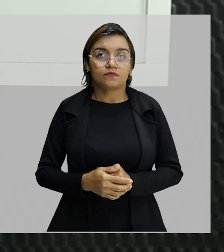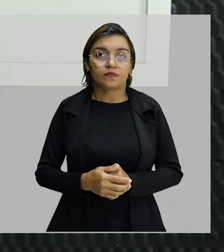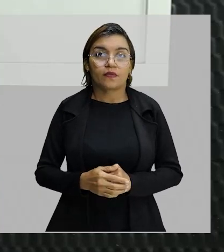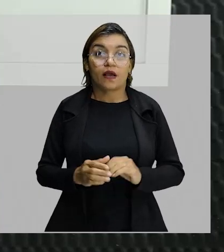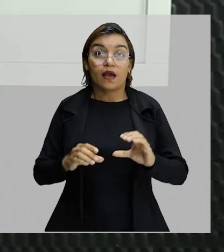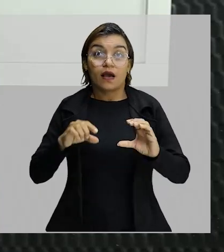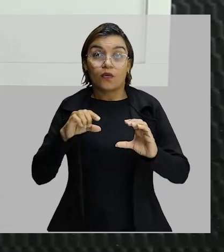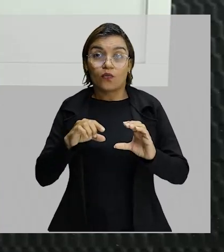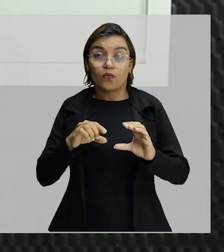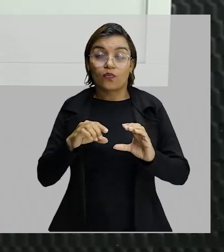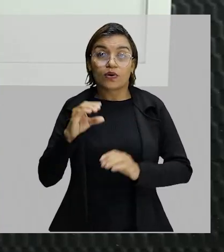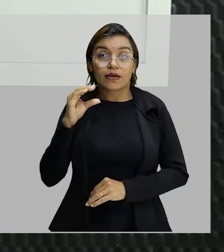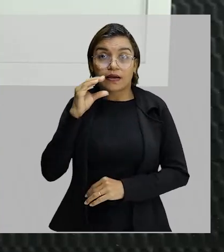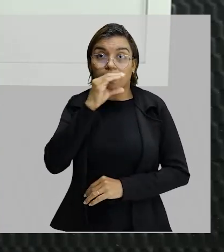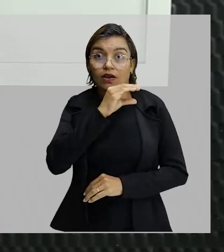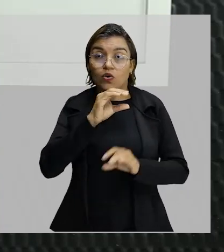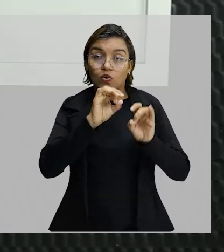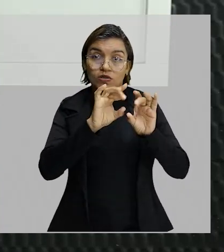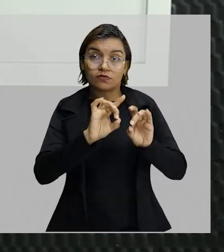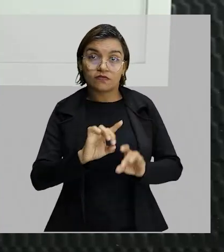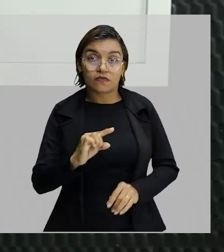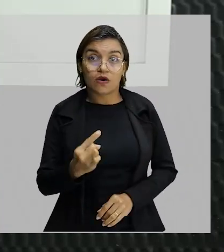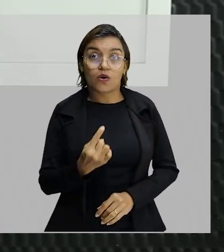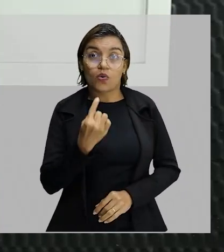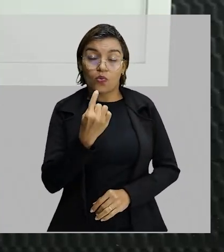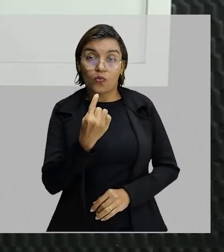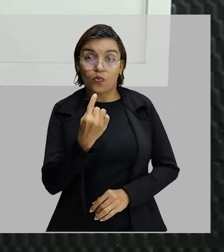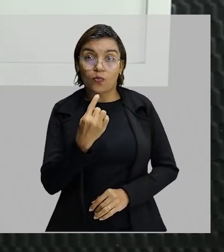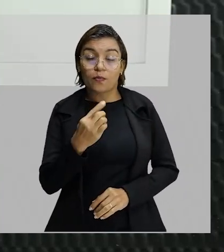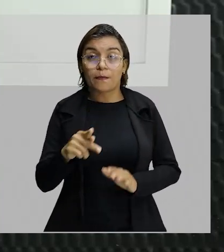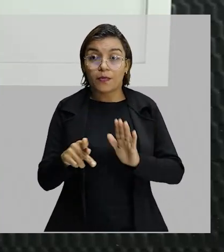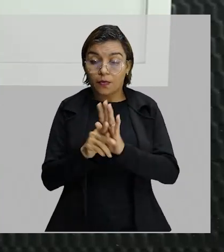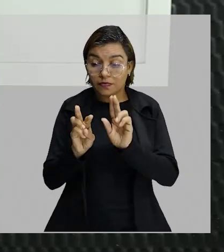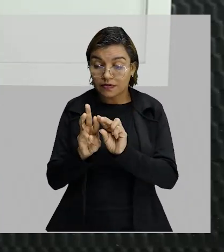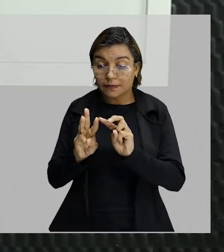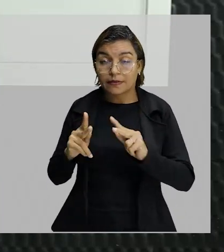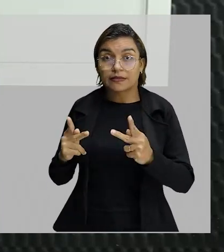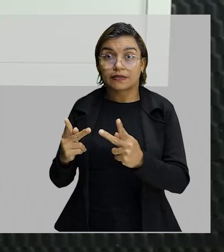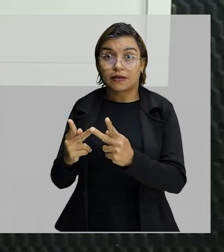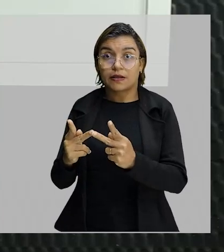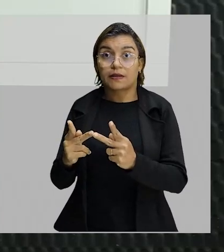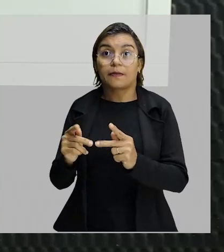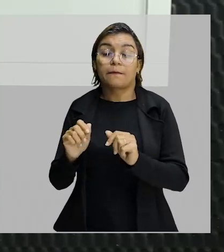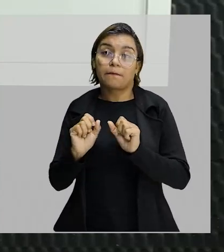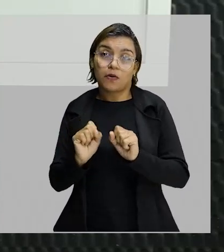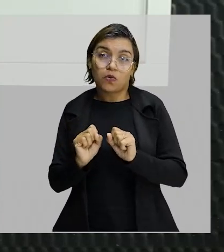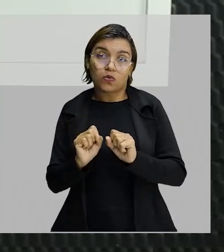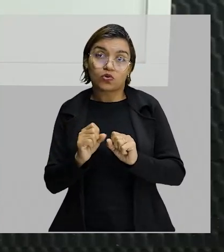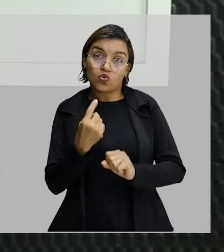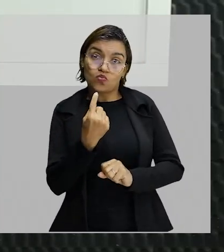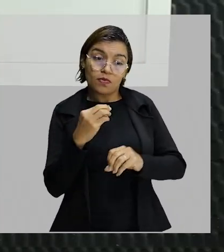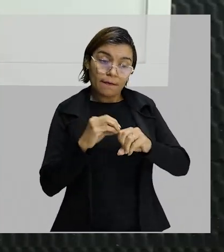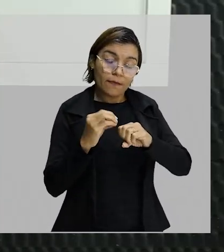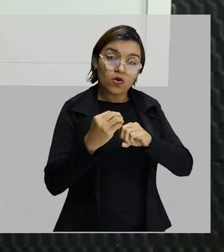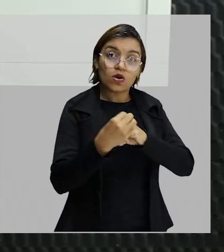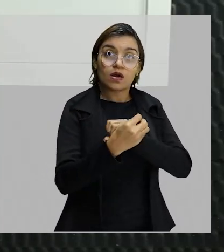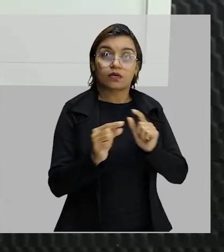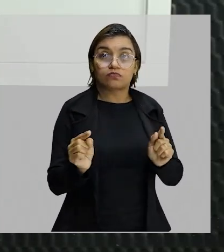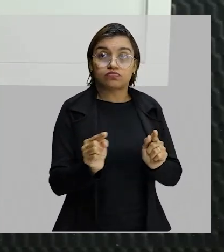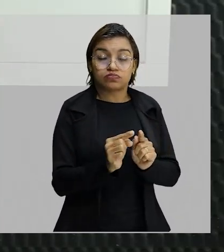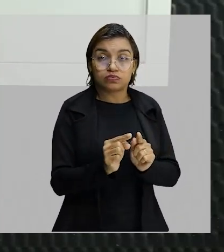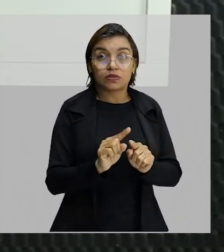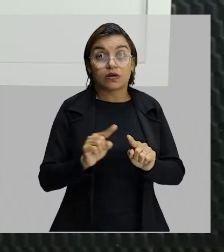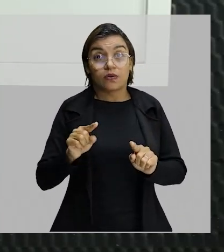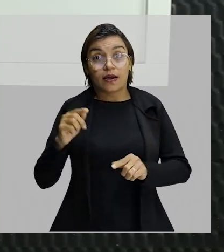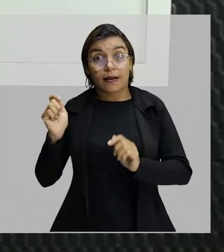estamos falando apenas de uma parte dessa matéria, ou seja, nós podemos reduzir isso a uma molécula, e a